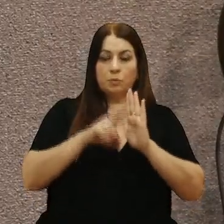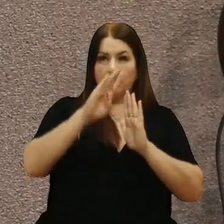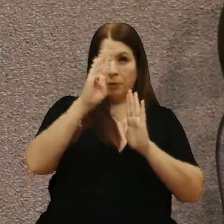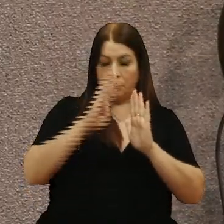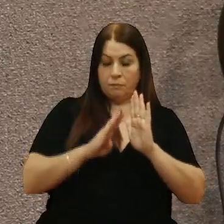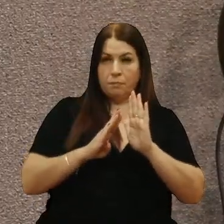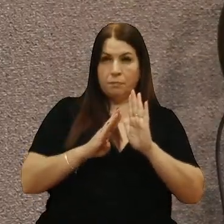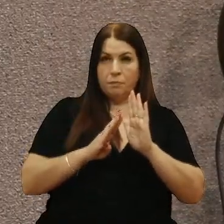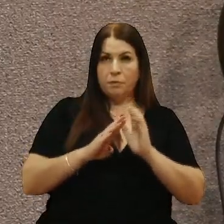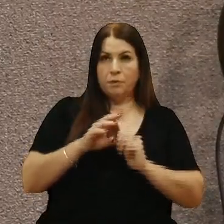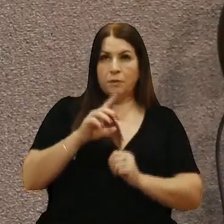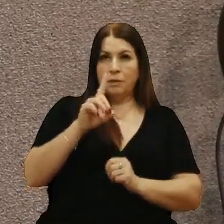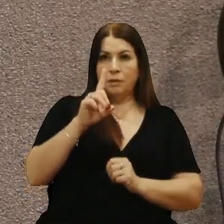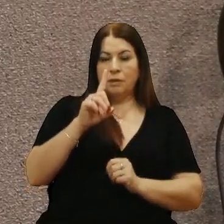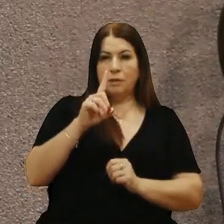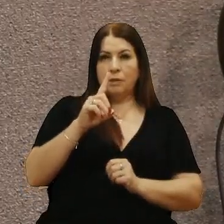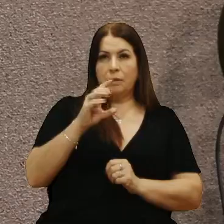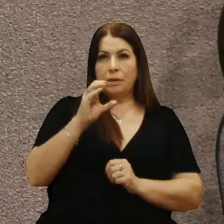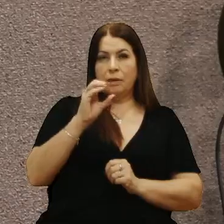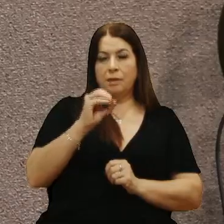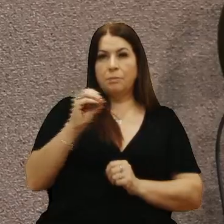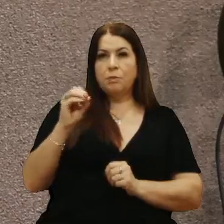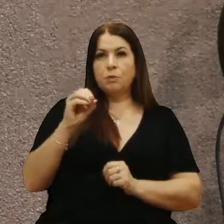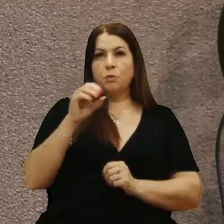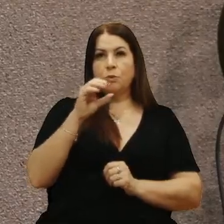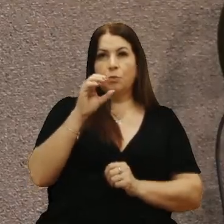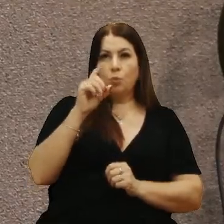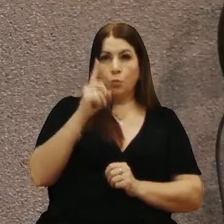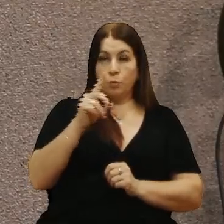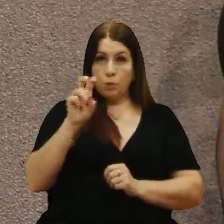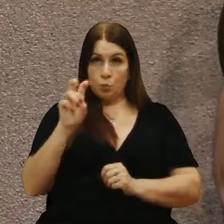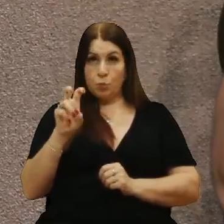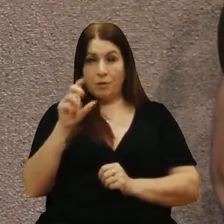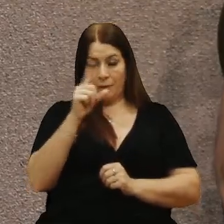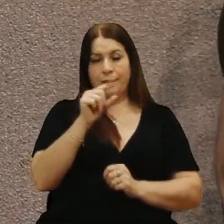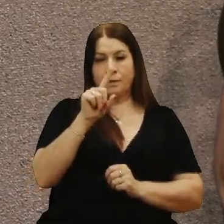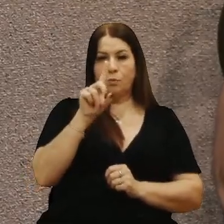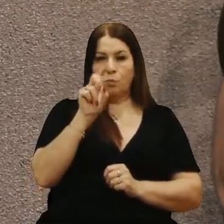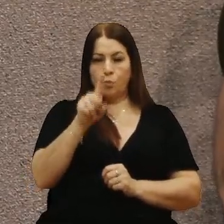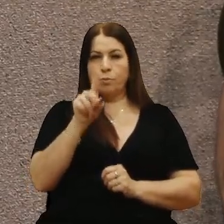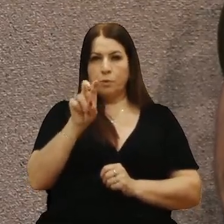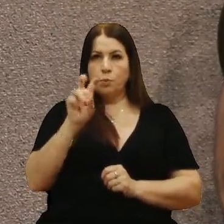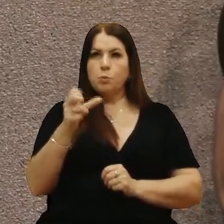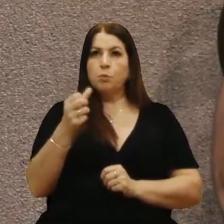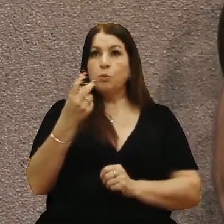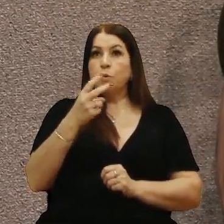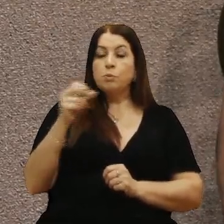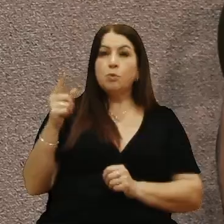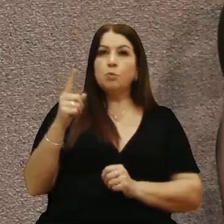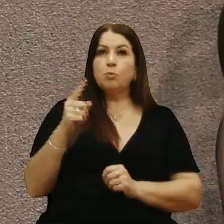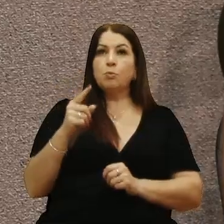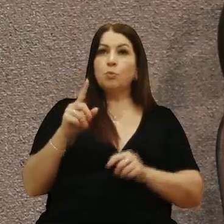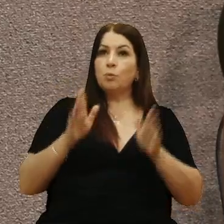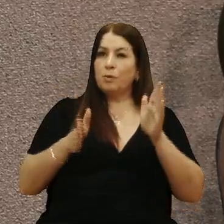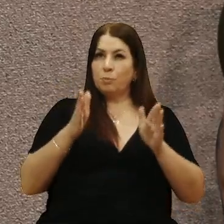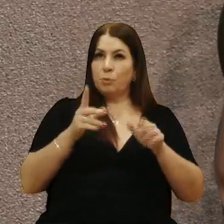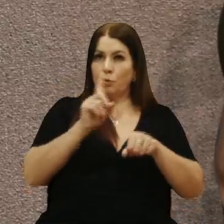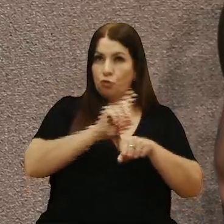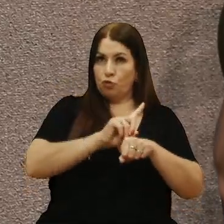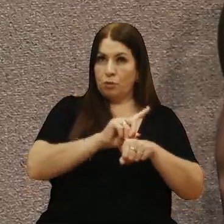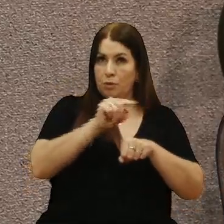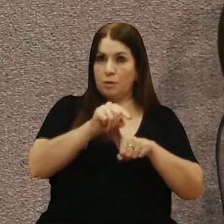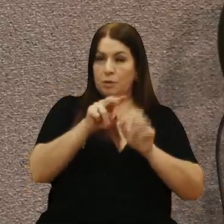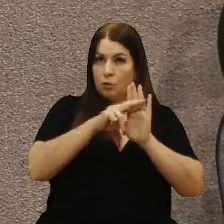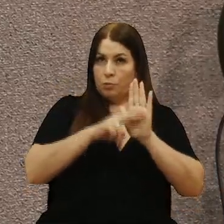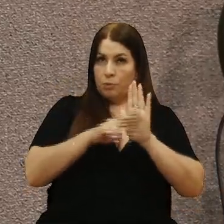brasileira 10.151 do ano 2000, e ela fala o seguinte: período diurno dessa